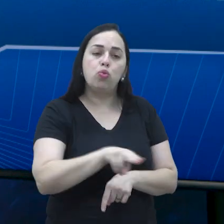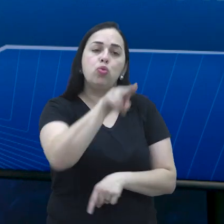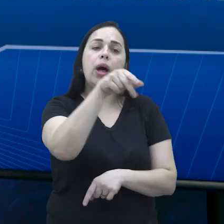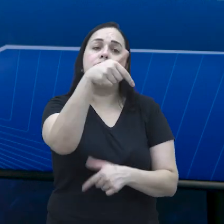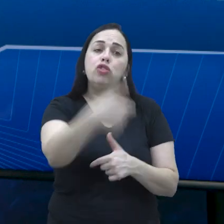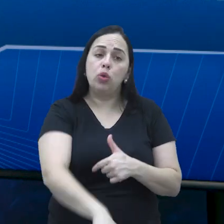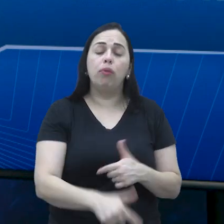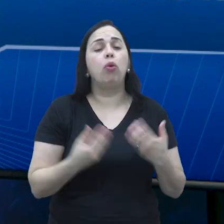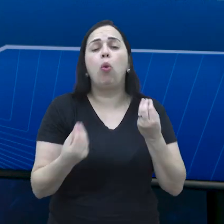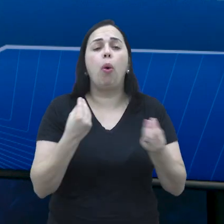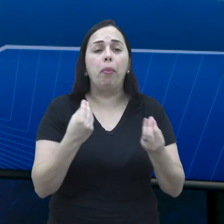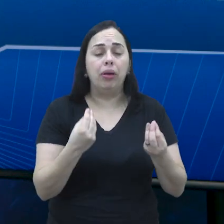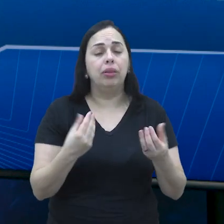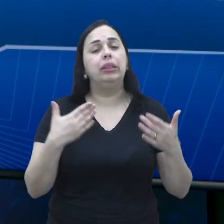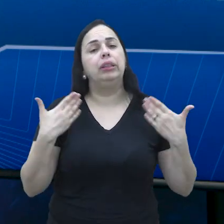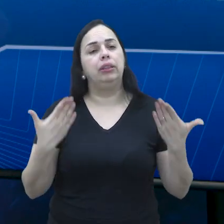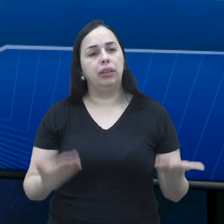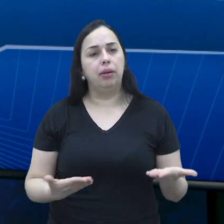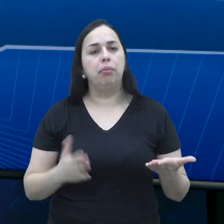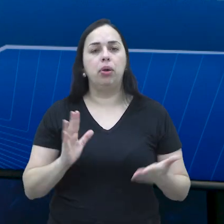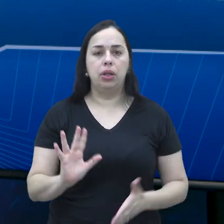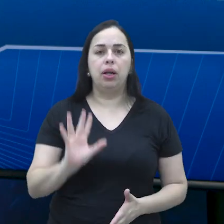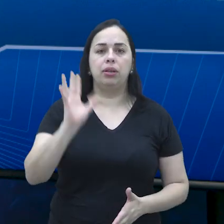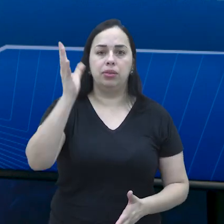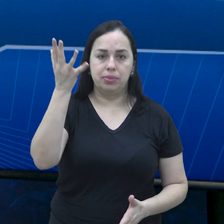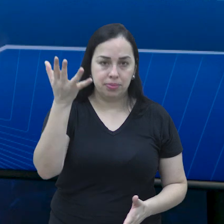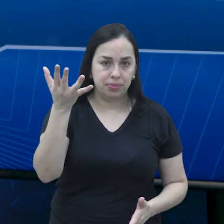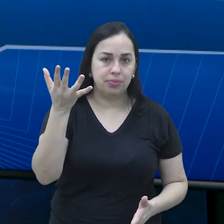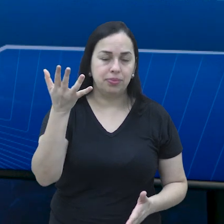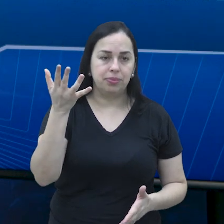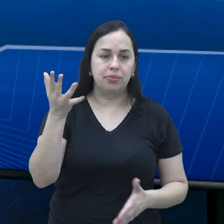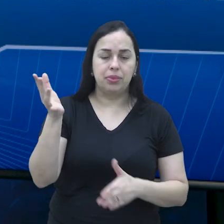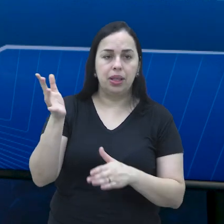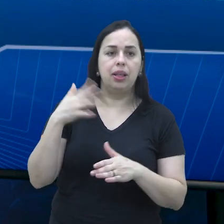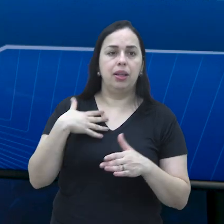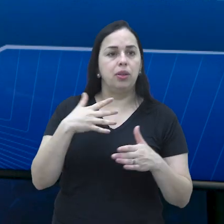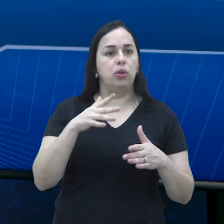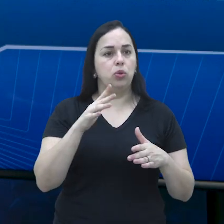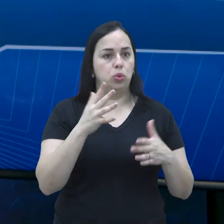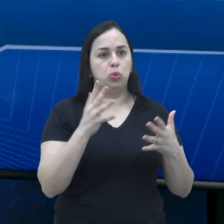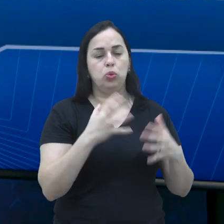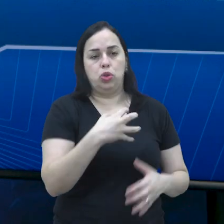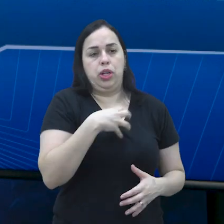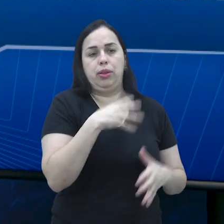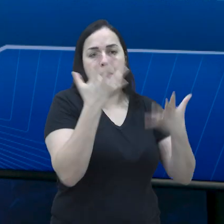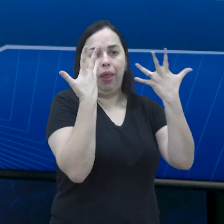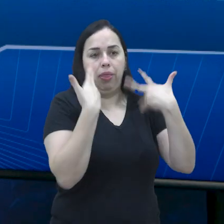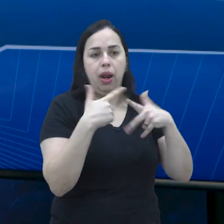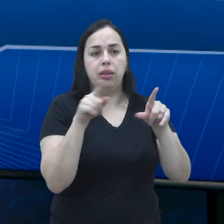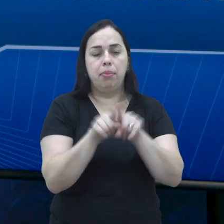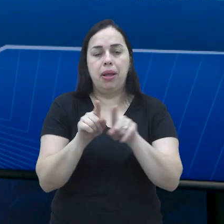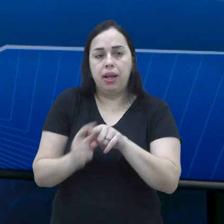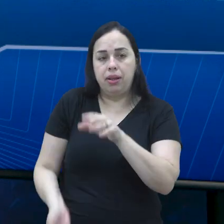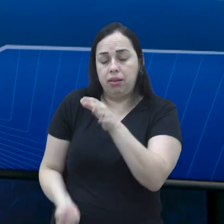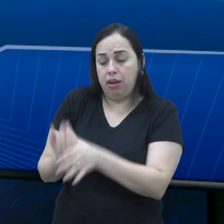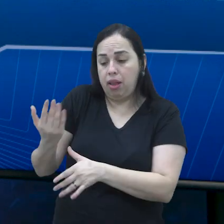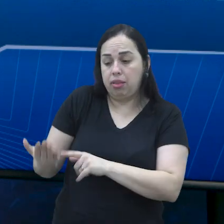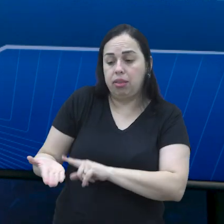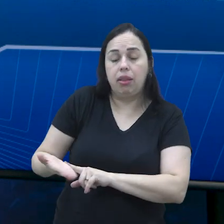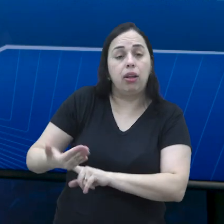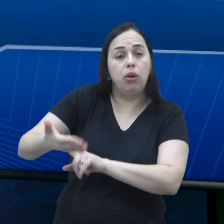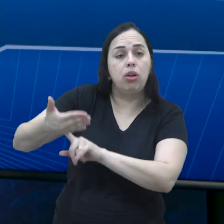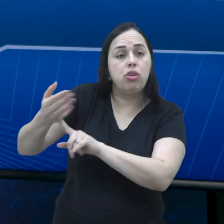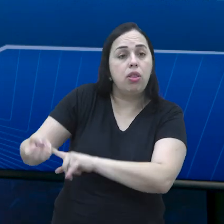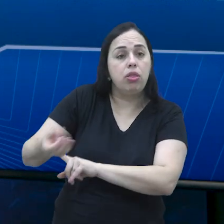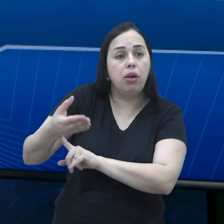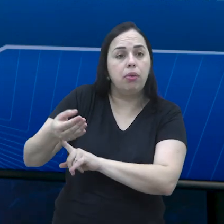Para reaproveitar essa água. E isso pode acontecer por meio dessas medidas naturais ou até mesmo do desenvolvimento de novas tecnologias